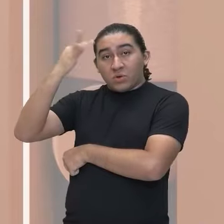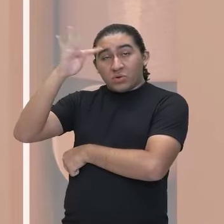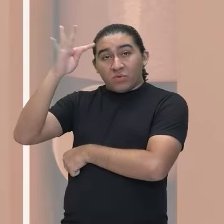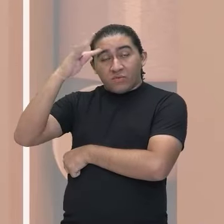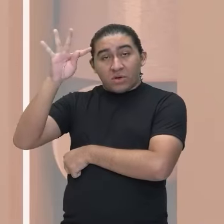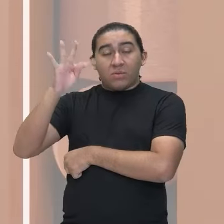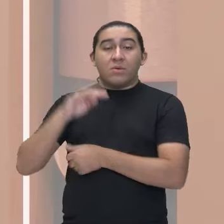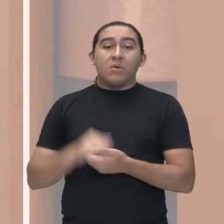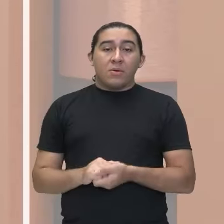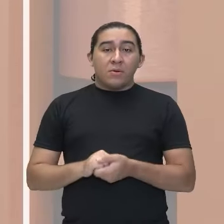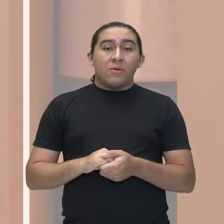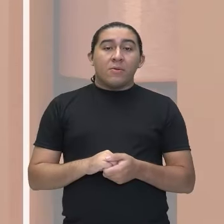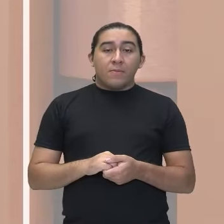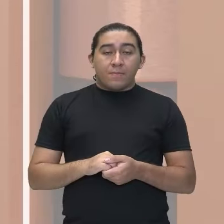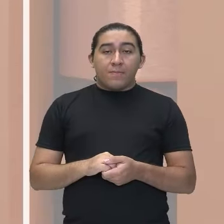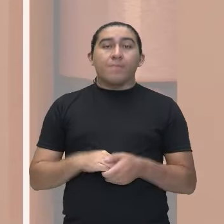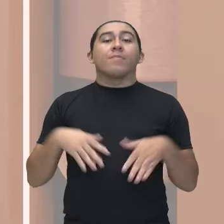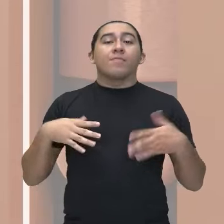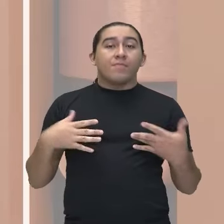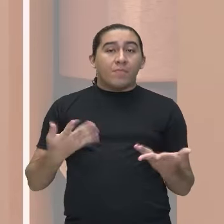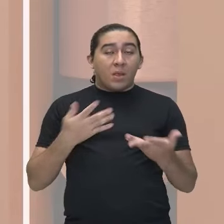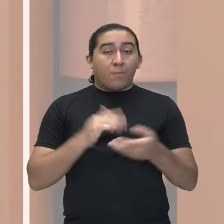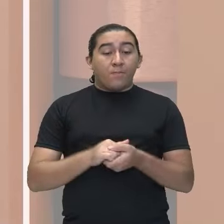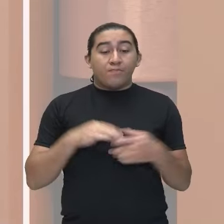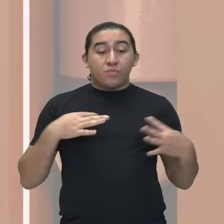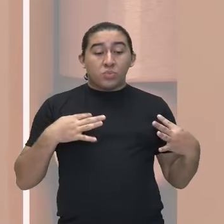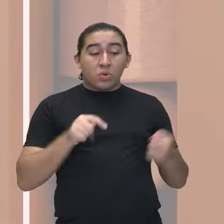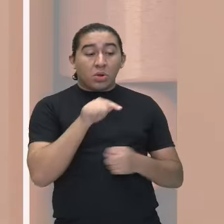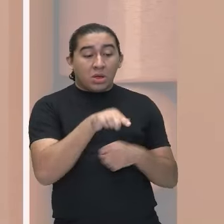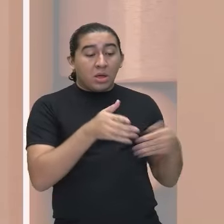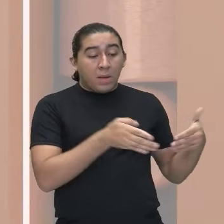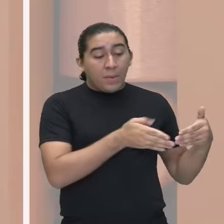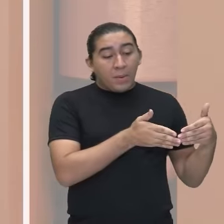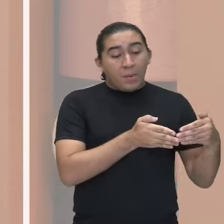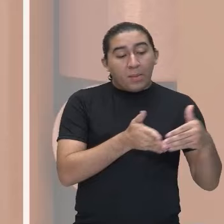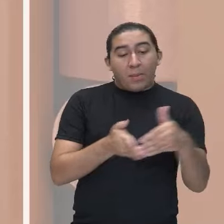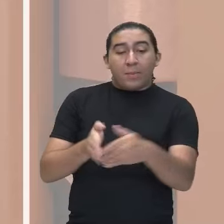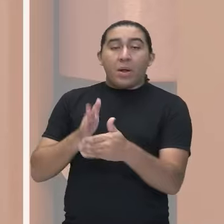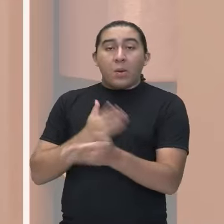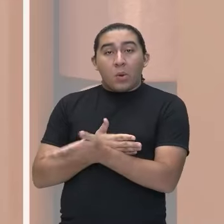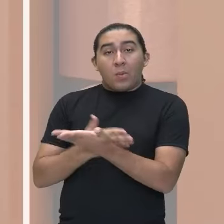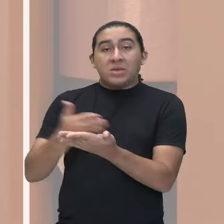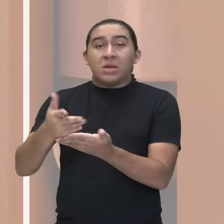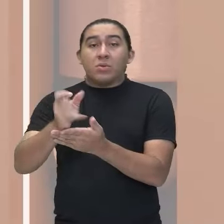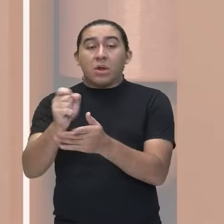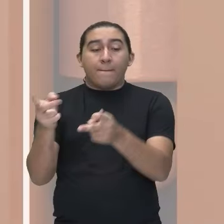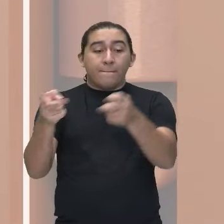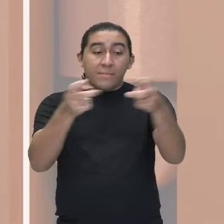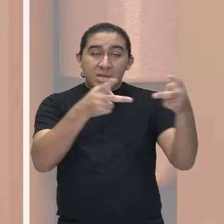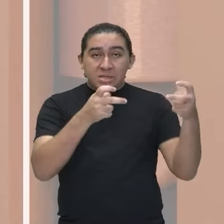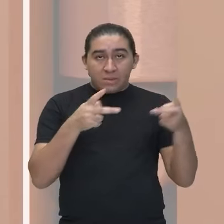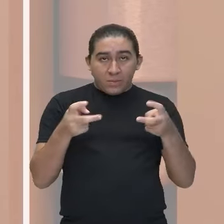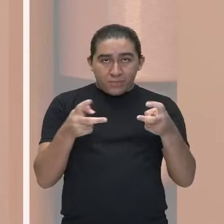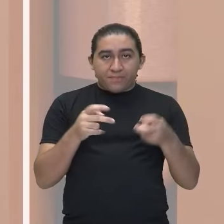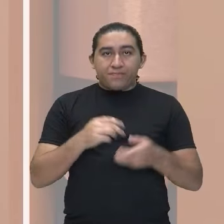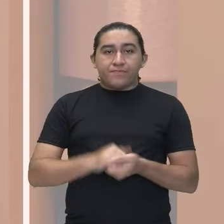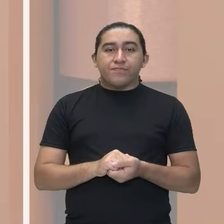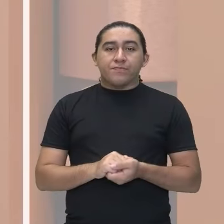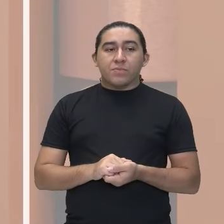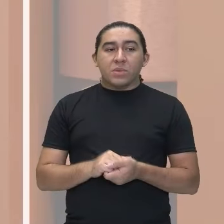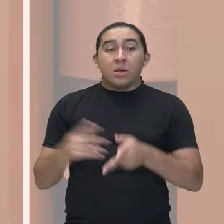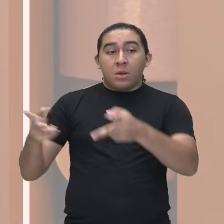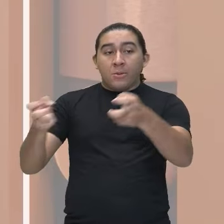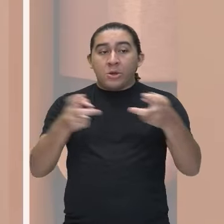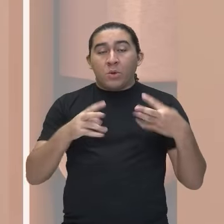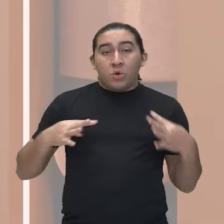Então, quando os gregos saíram para essas viagens, eles começaram o quê? A perceber, né, que